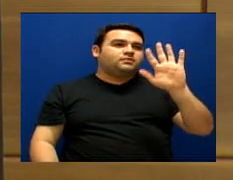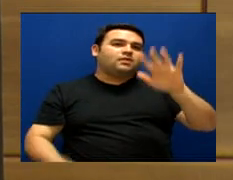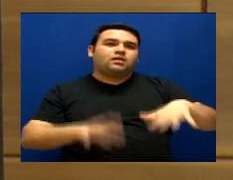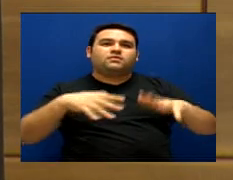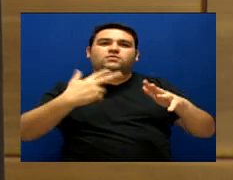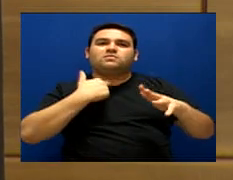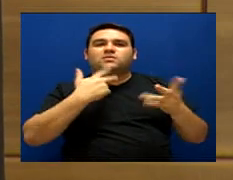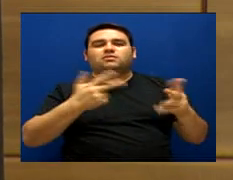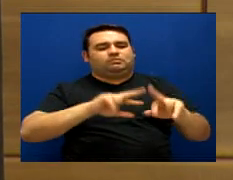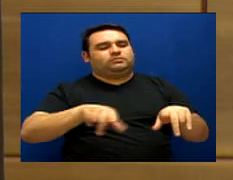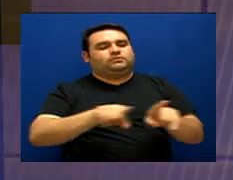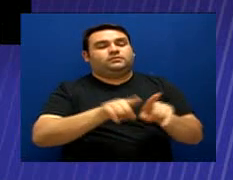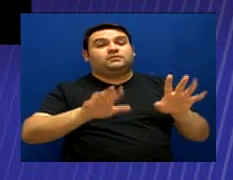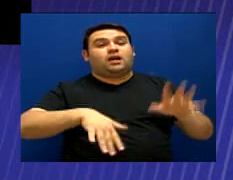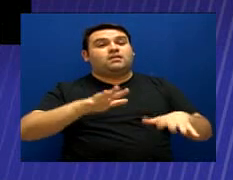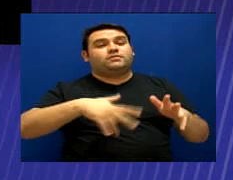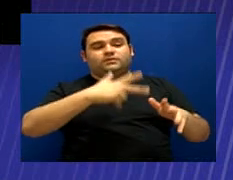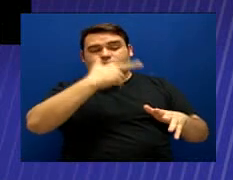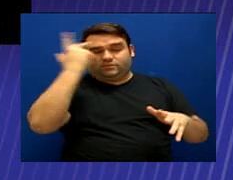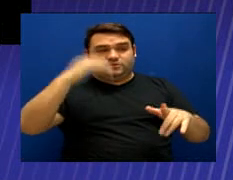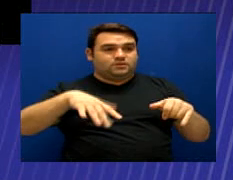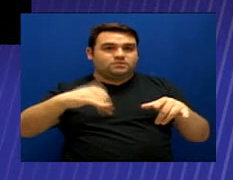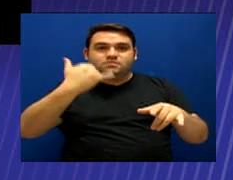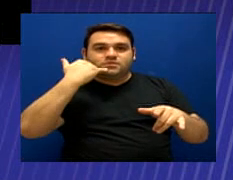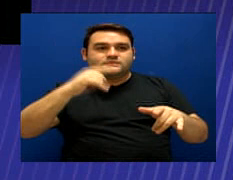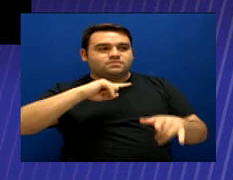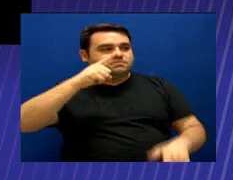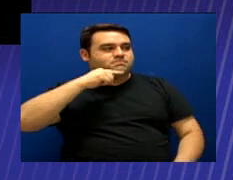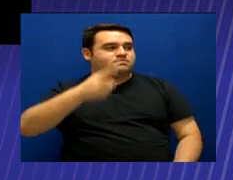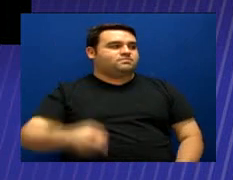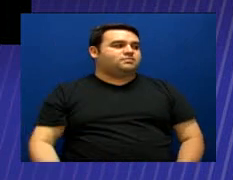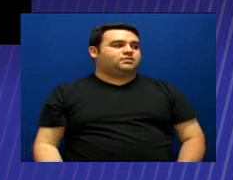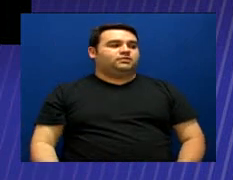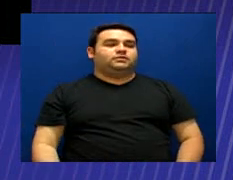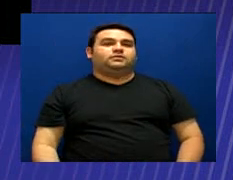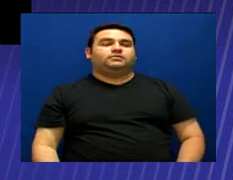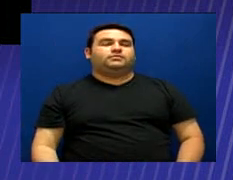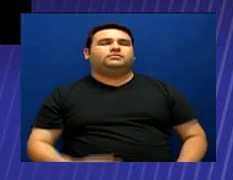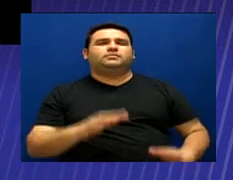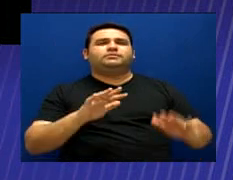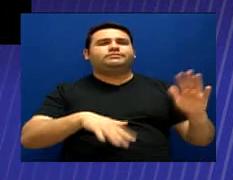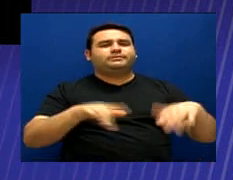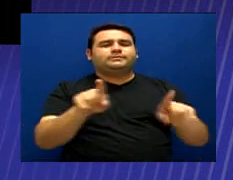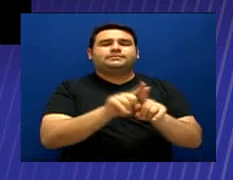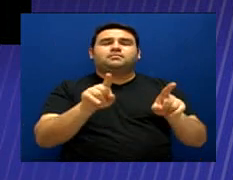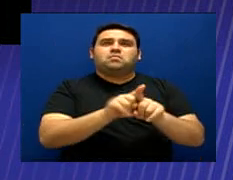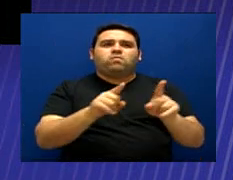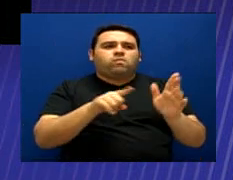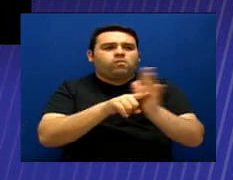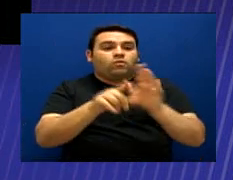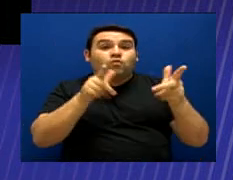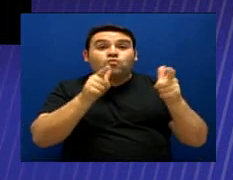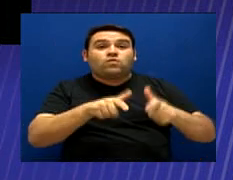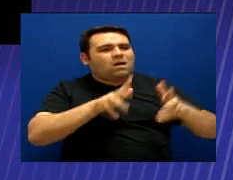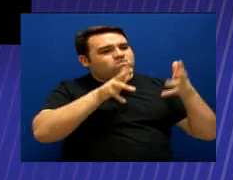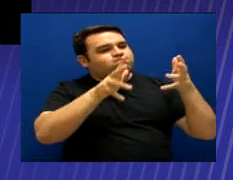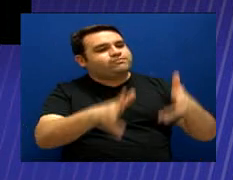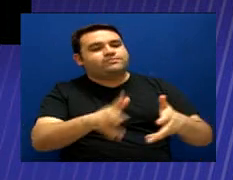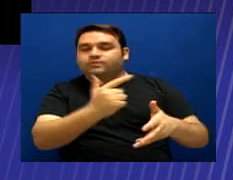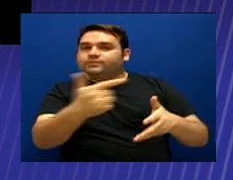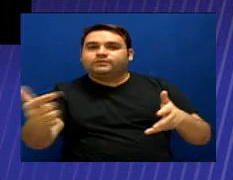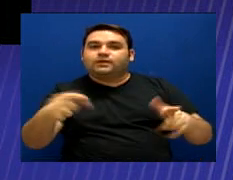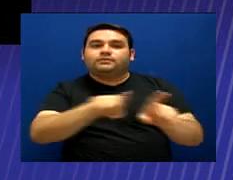comunicação, muitas vezes não são nem atendidas, não há também a apuração in loco.